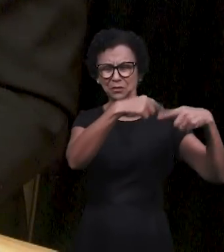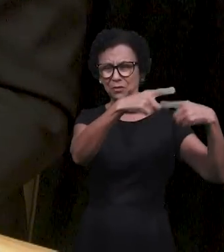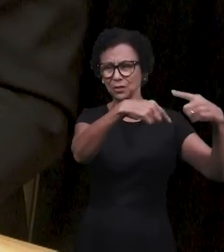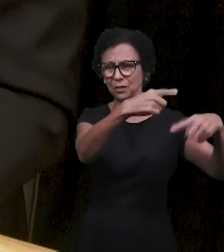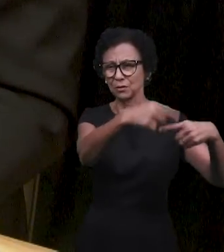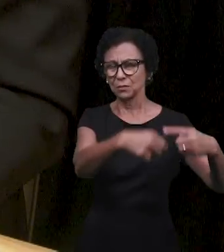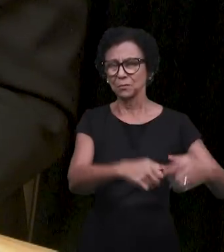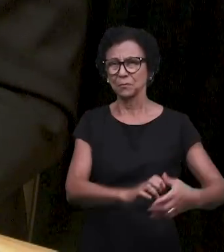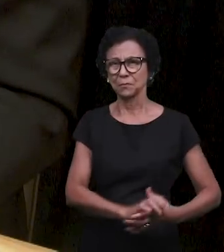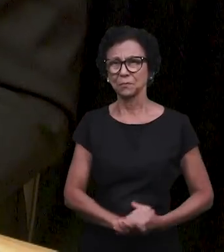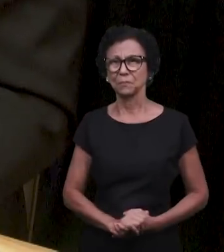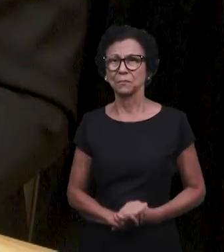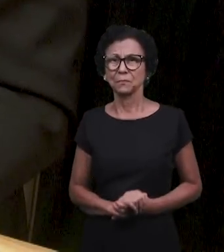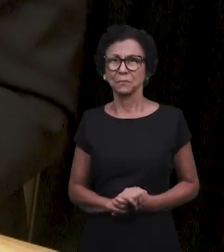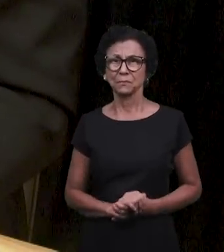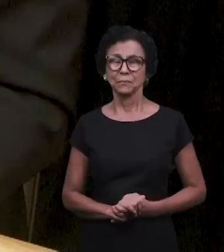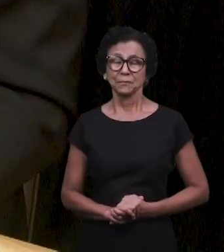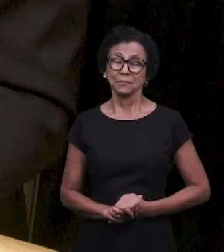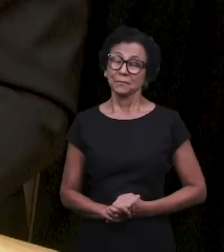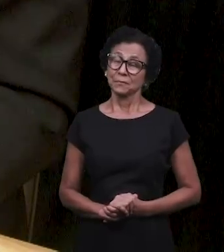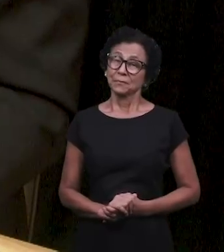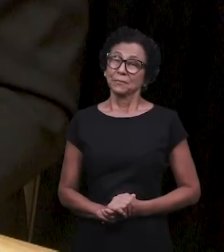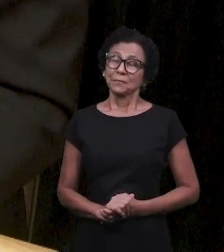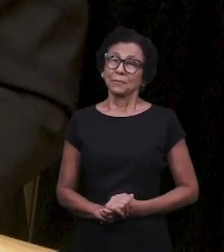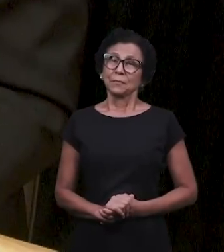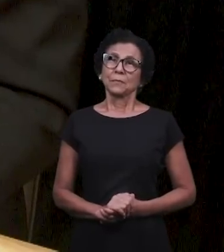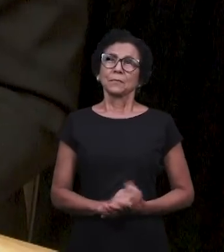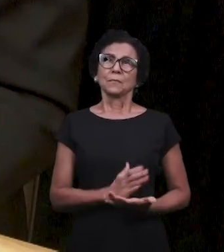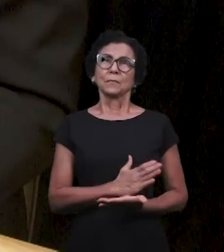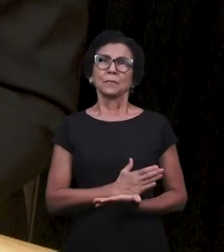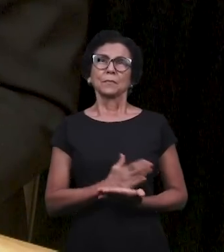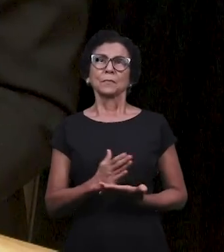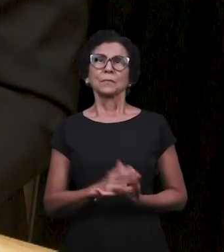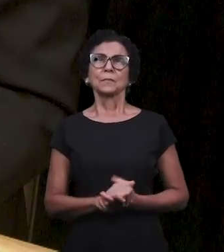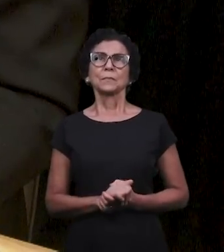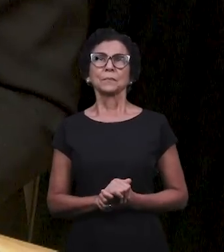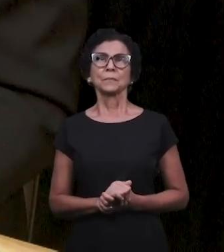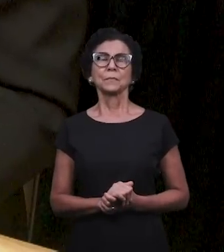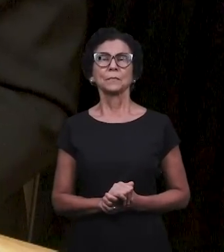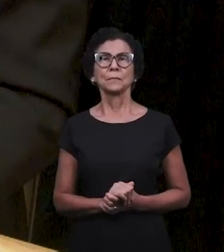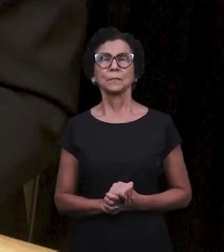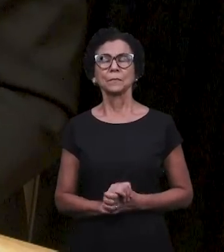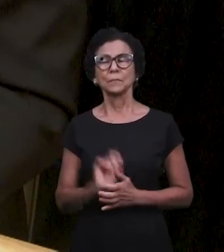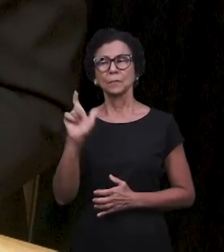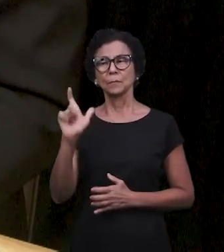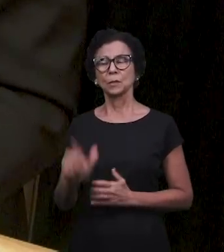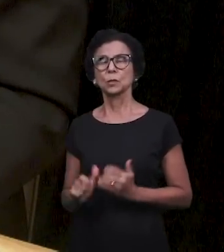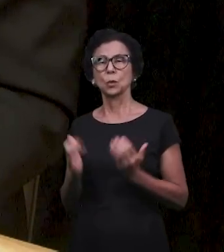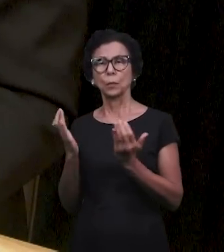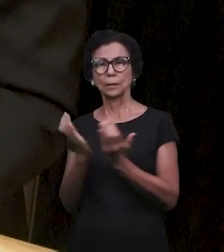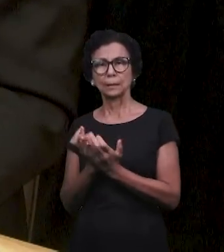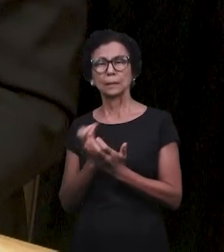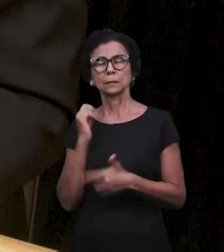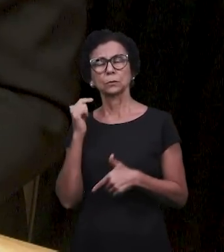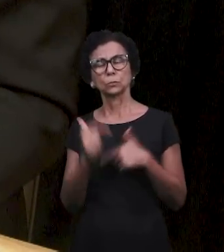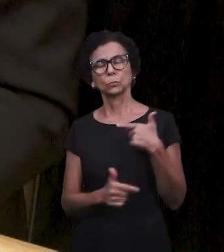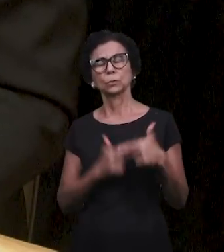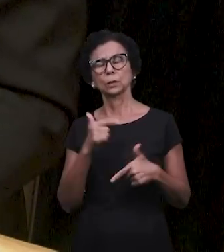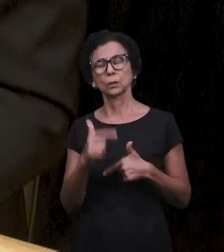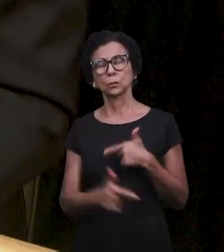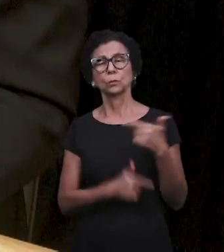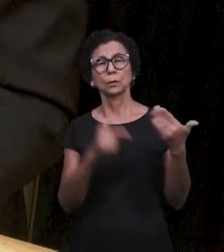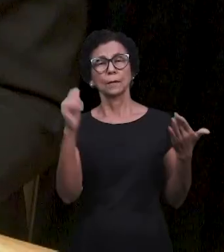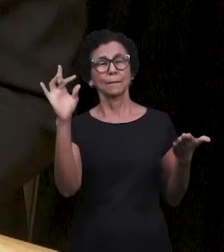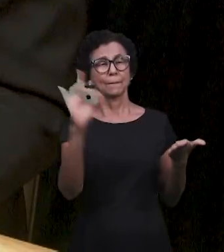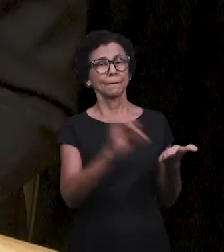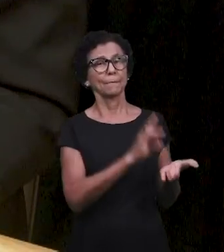crente. É a primeira vez que ele vai ver a guerra, a batalha, o ataque do adversário. E Amaleque vem